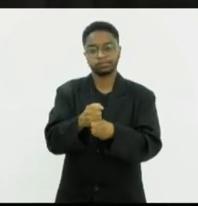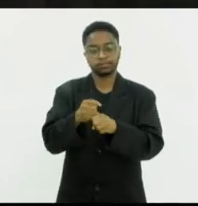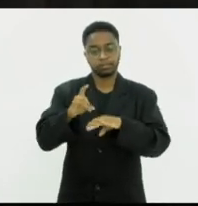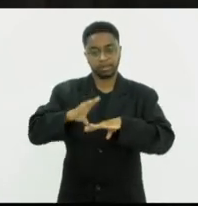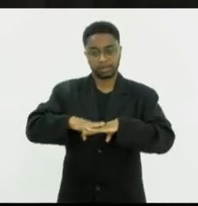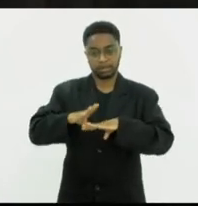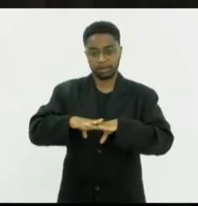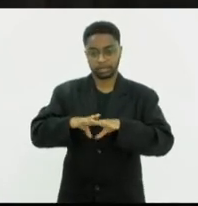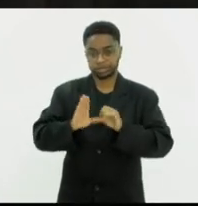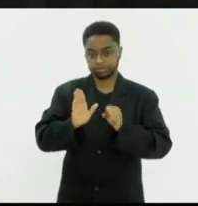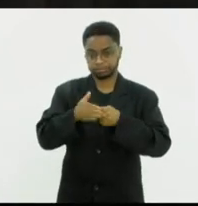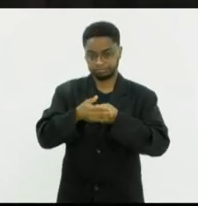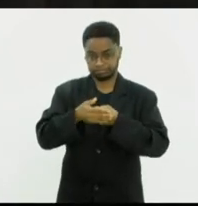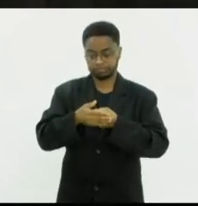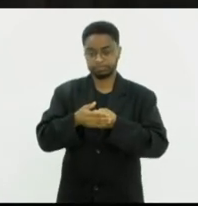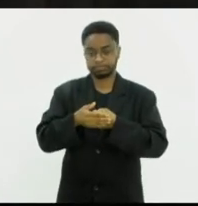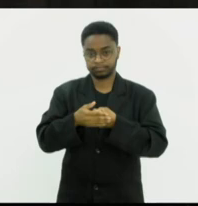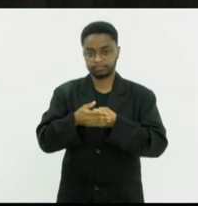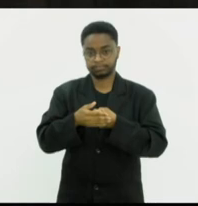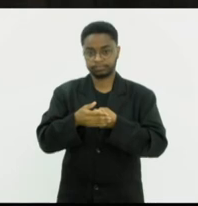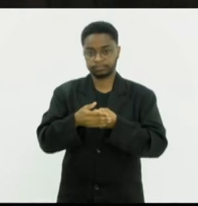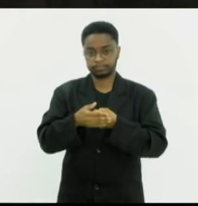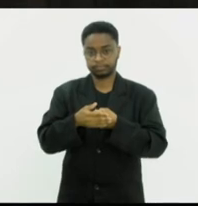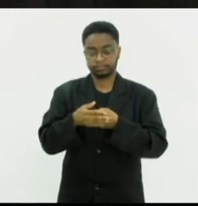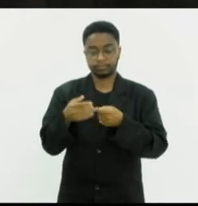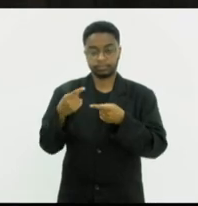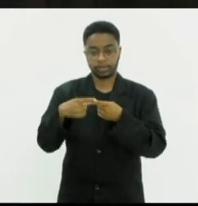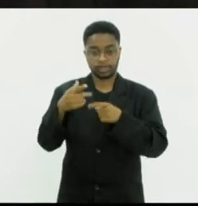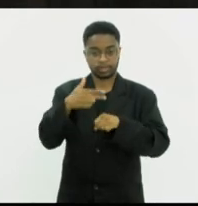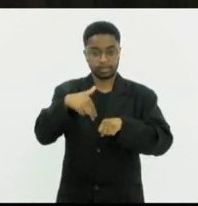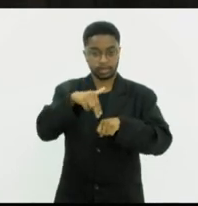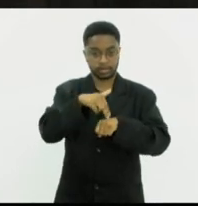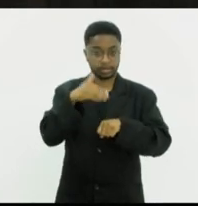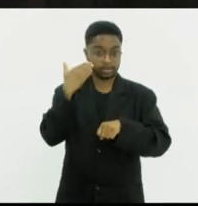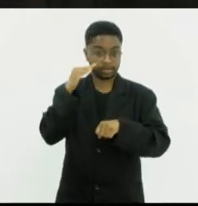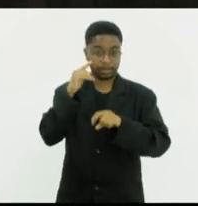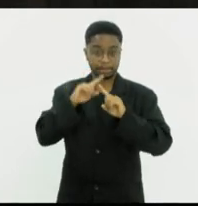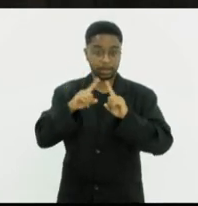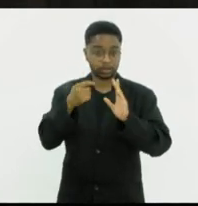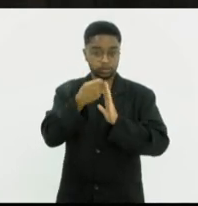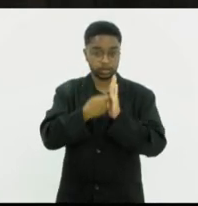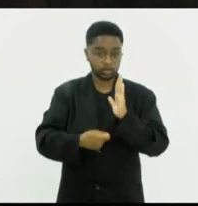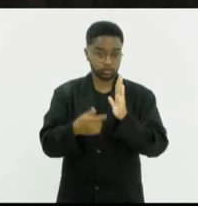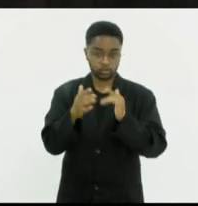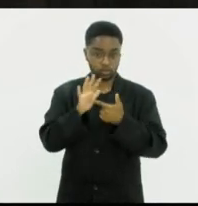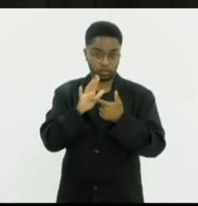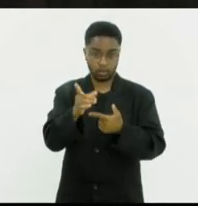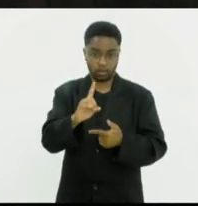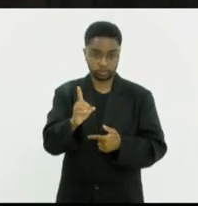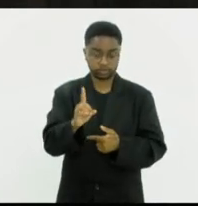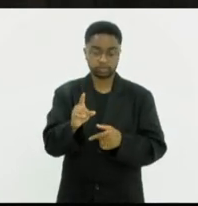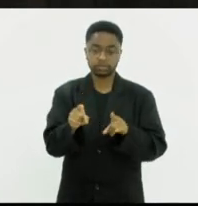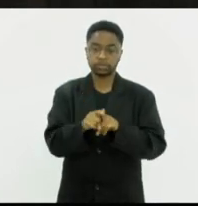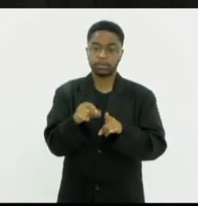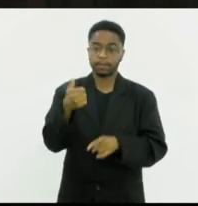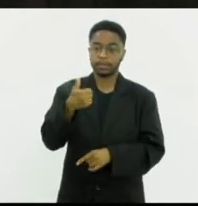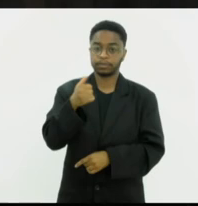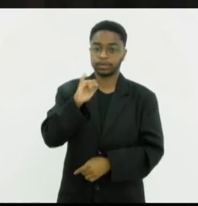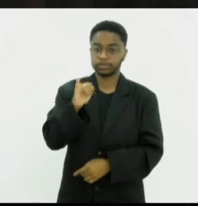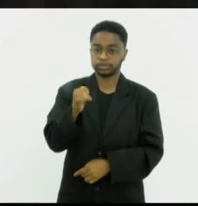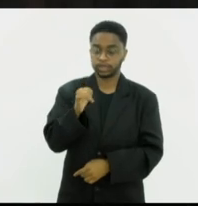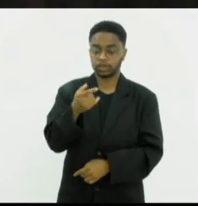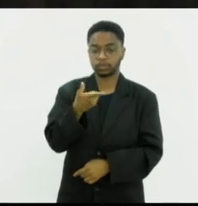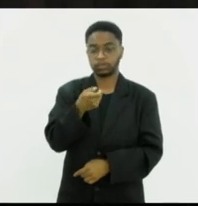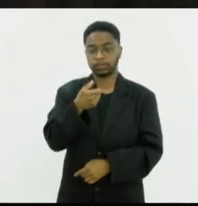misteriosa que é interpretada pela União, sem estar no texto da lei, e que de 1º de janeiro de